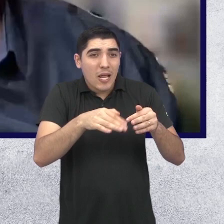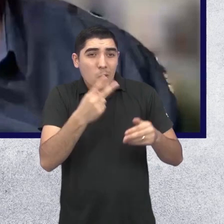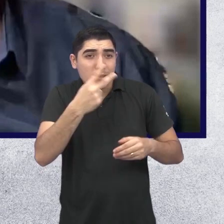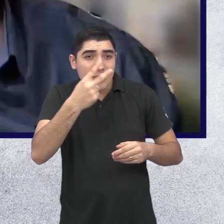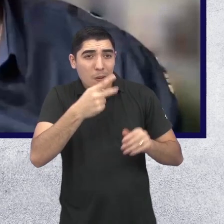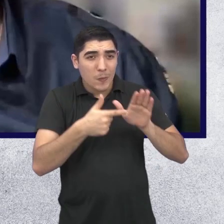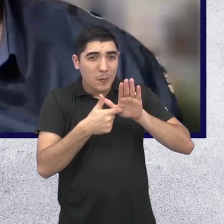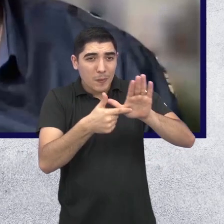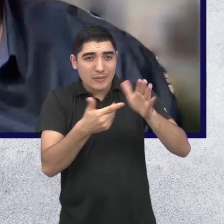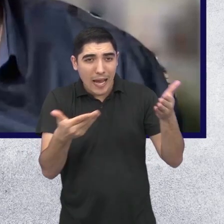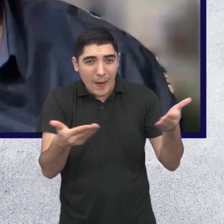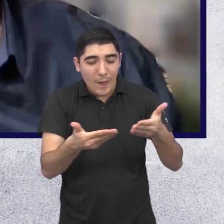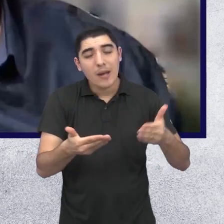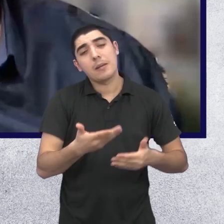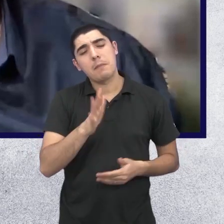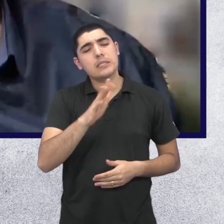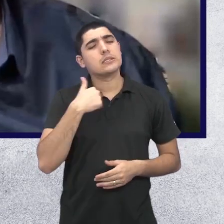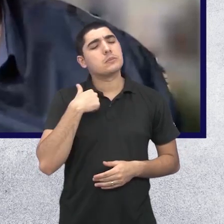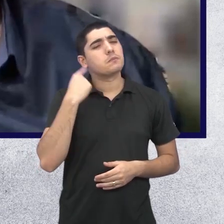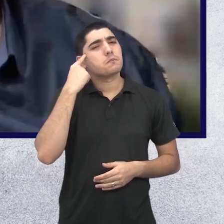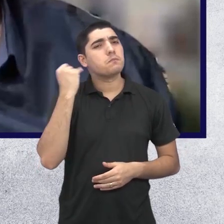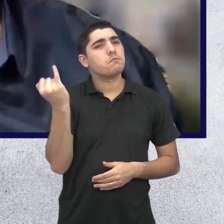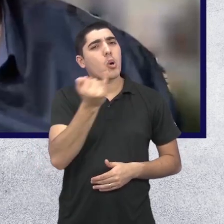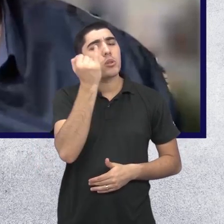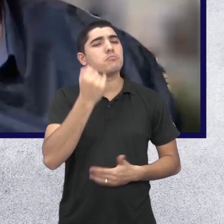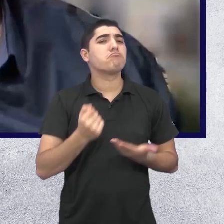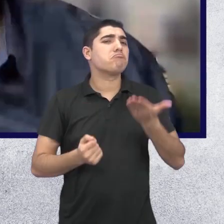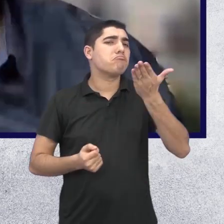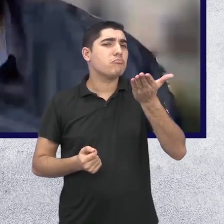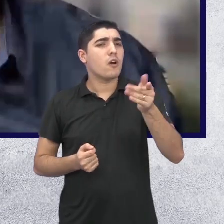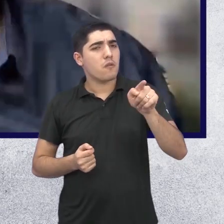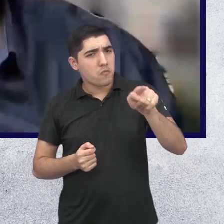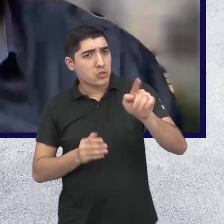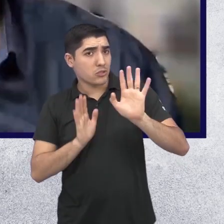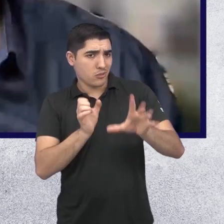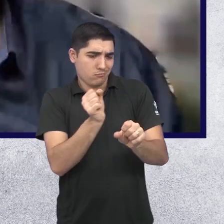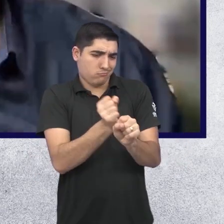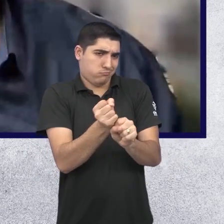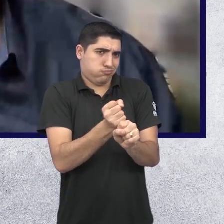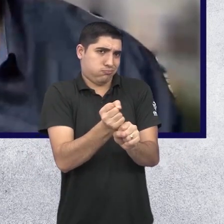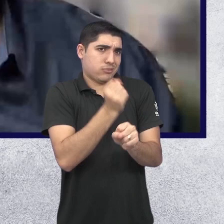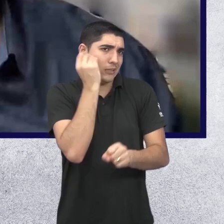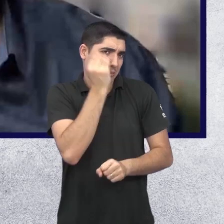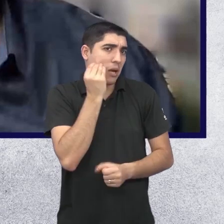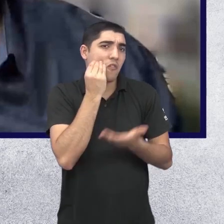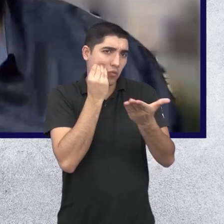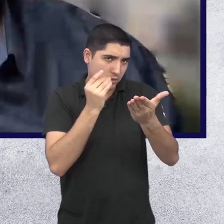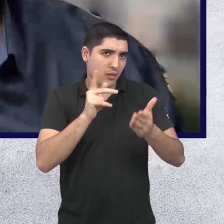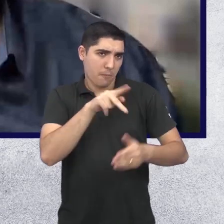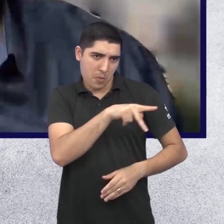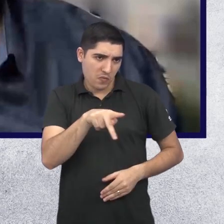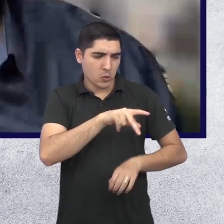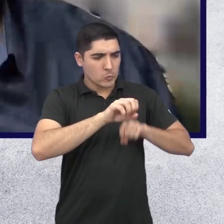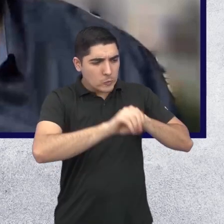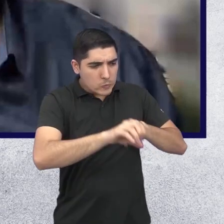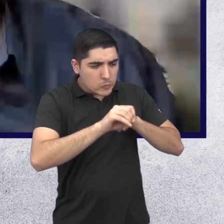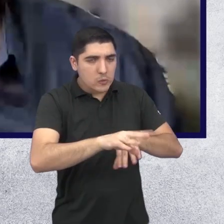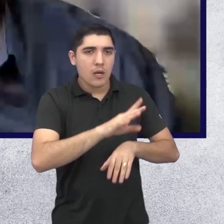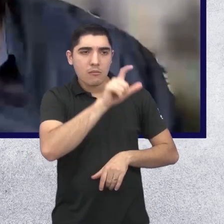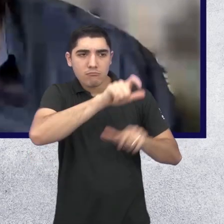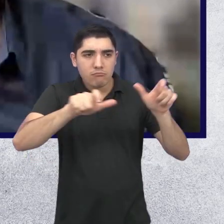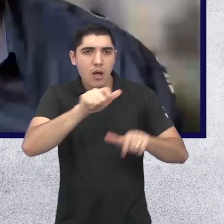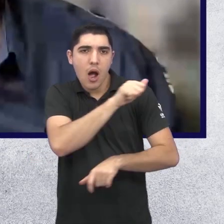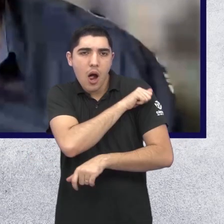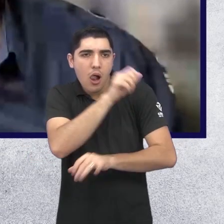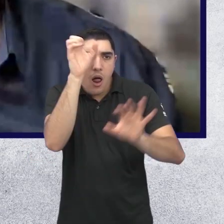esse bloco para a gente conversar. Eu acho que o mais importante, como é que o senhor aí, né, desses anos de experiência, dando aula em várias áreas,